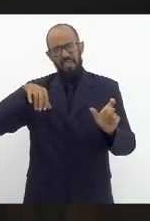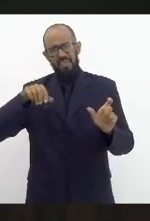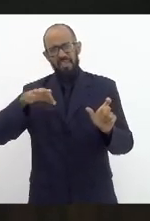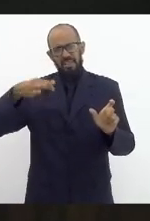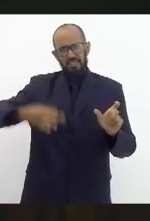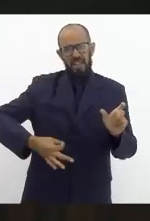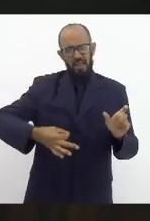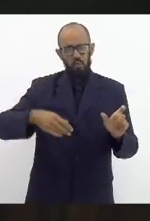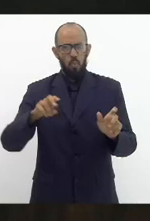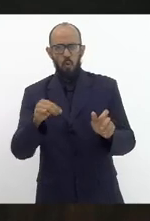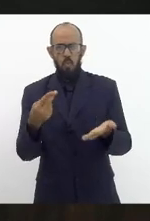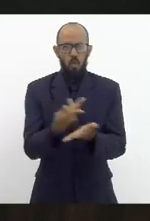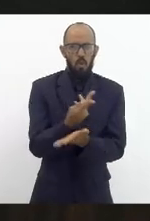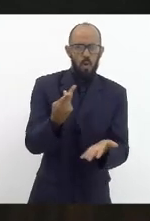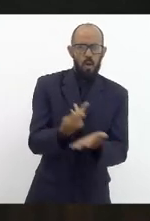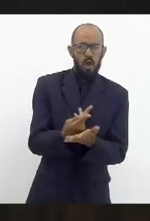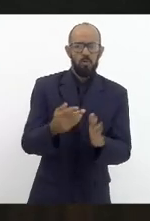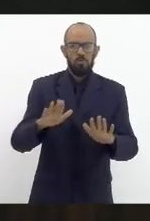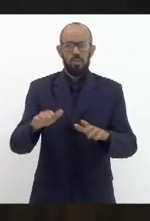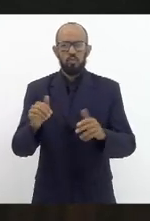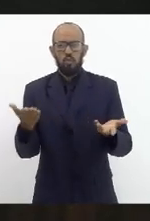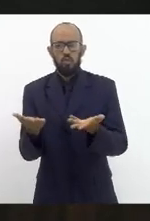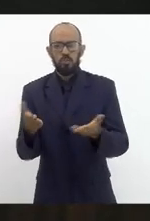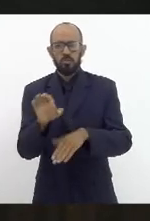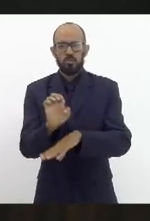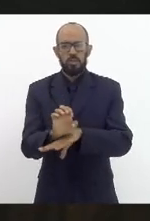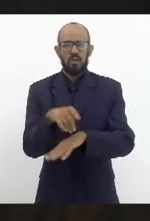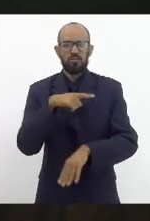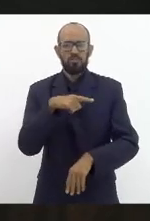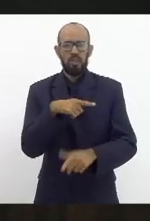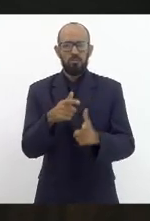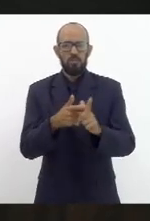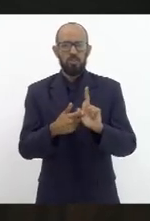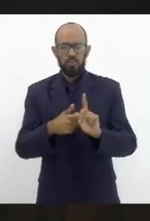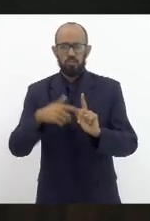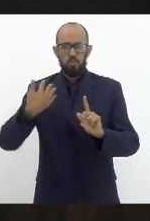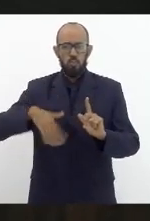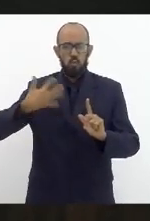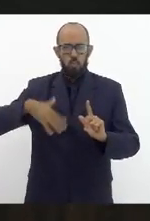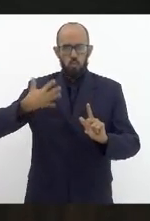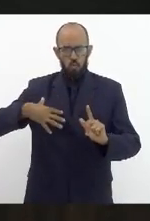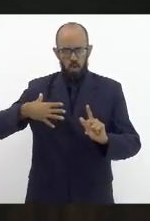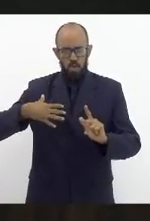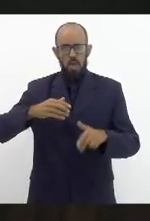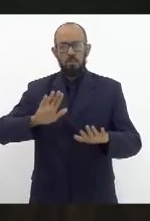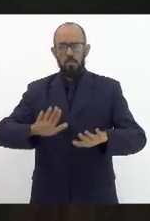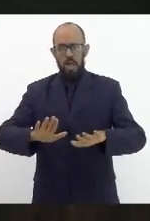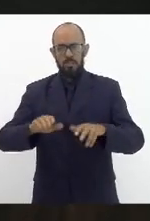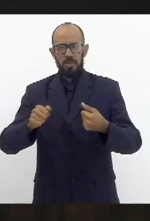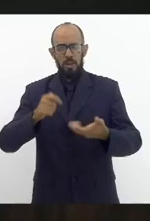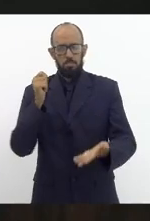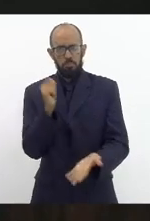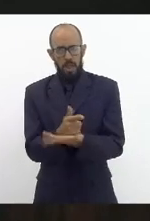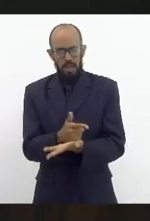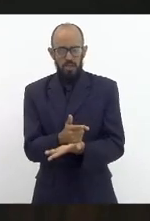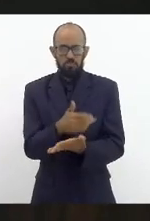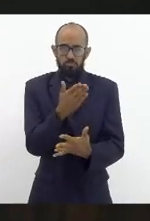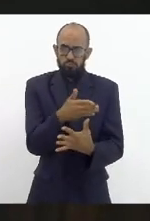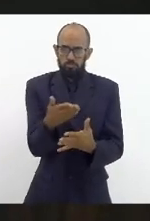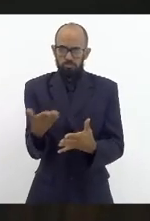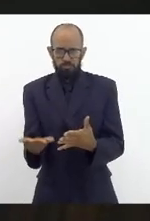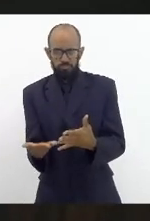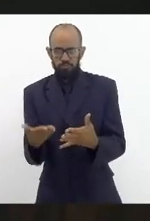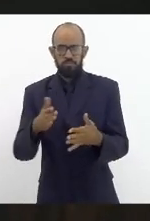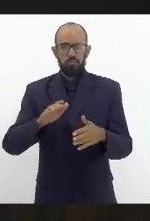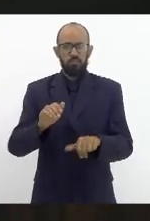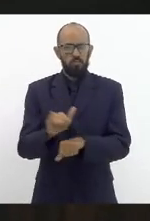hoje o Estado tem uma dívida muito grande e paga essa dívida de uma maneira que está dando para pagar. Mas essa